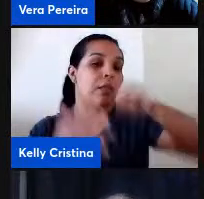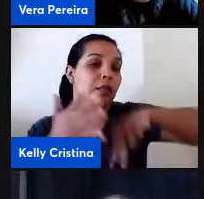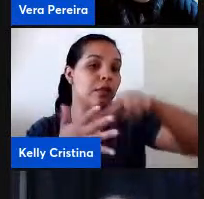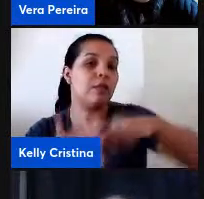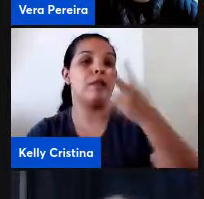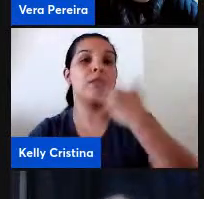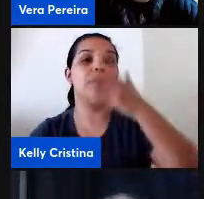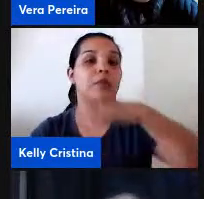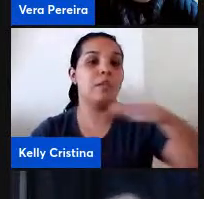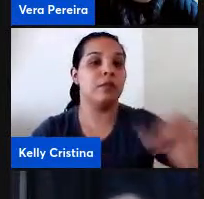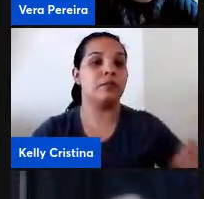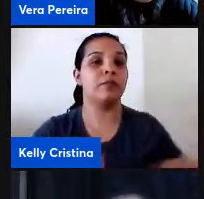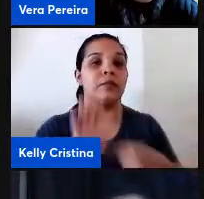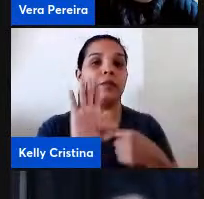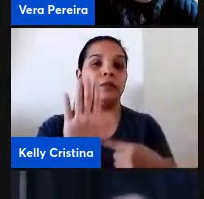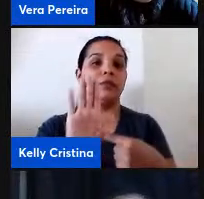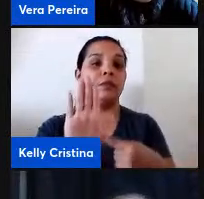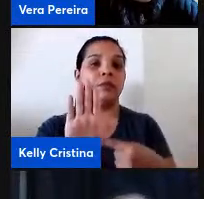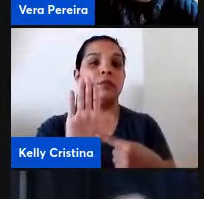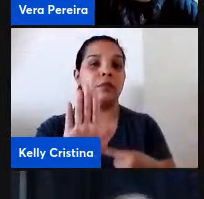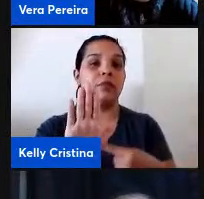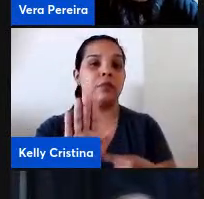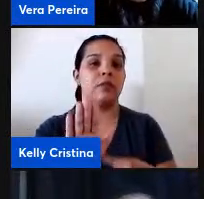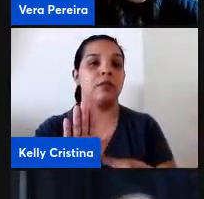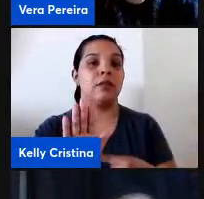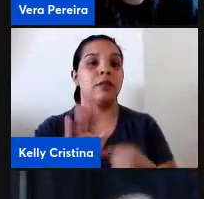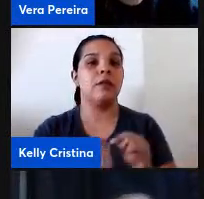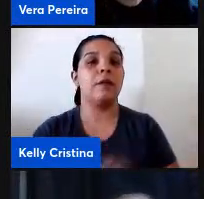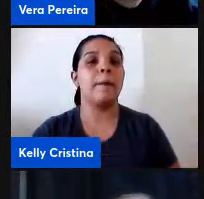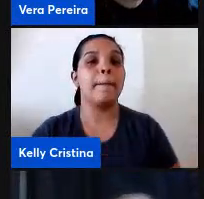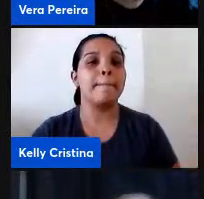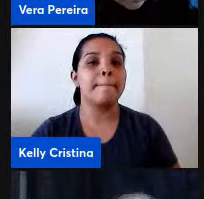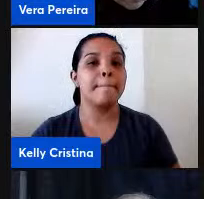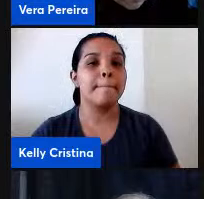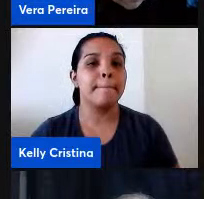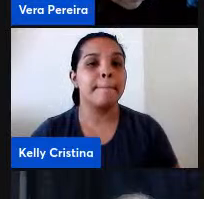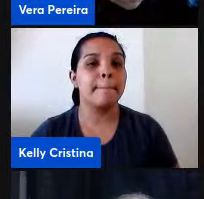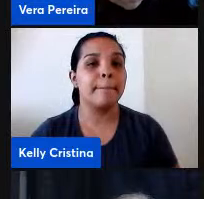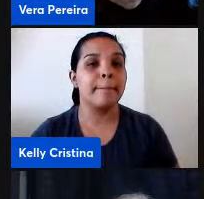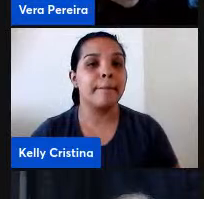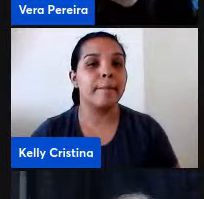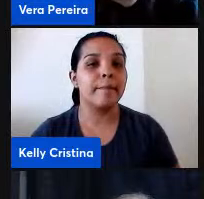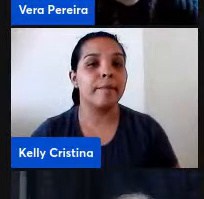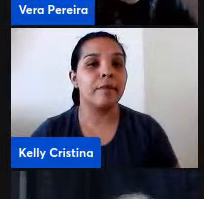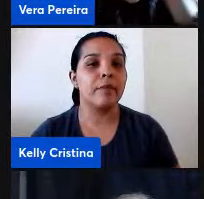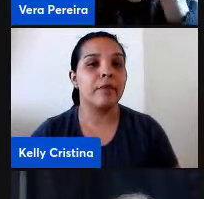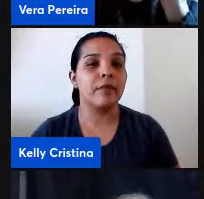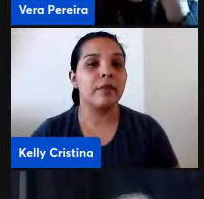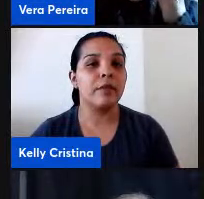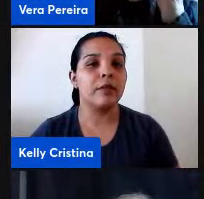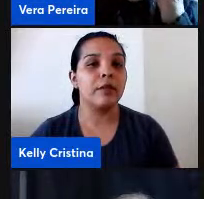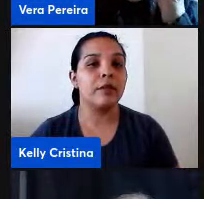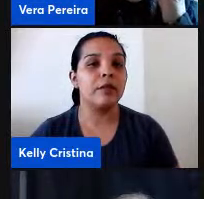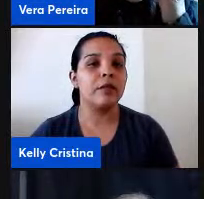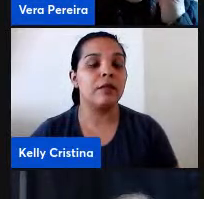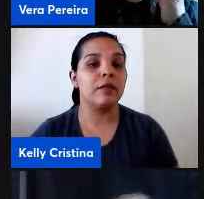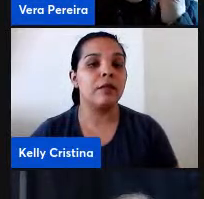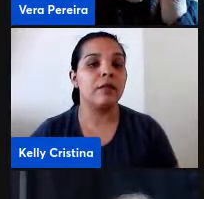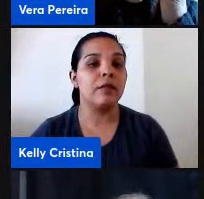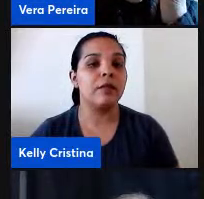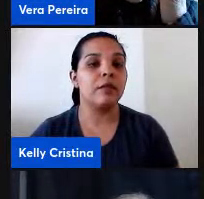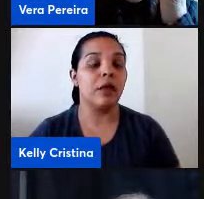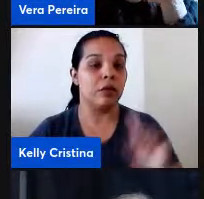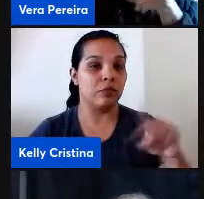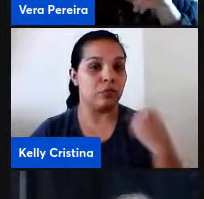é mostrar para as crianças o valor da leitura, para que serve, como é que é. Mas não é suficiente, não.